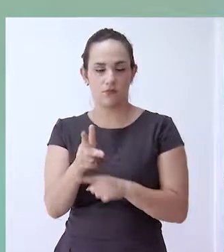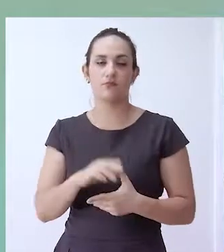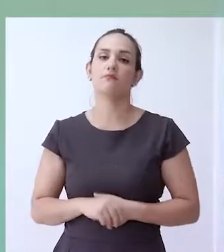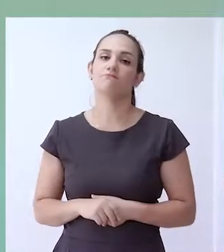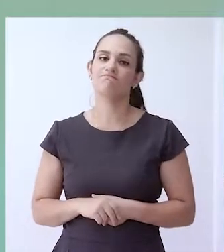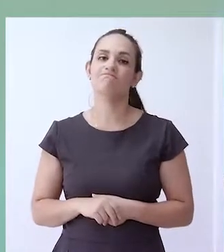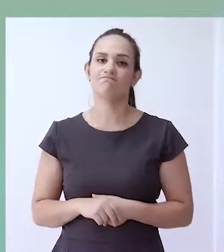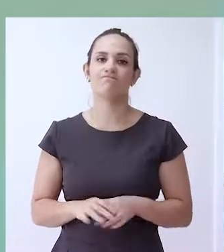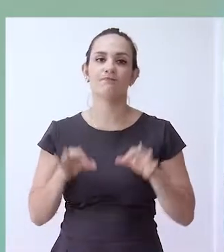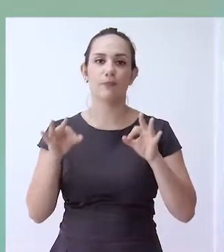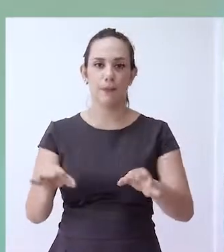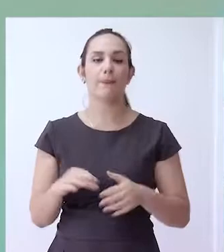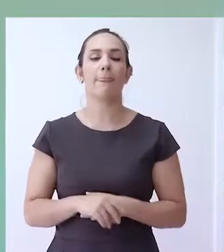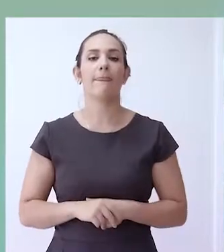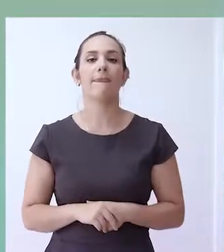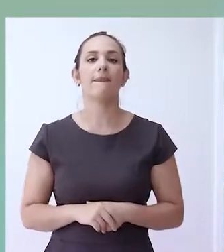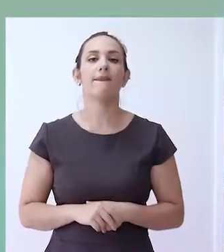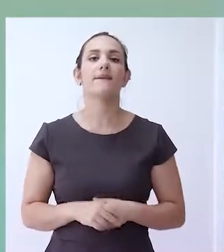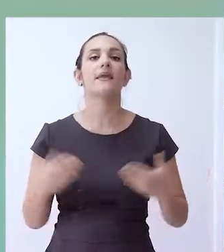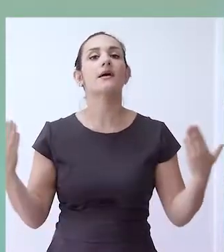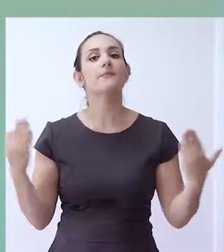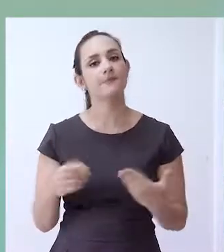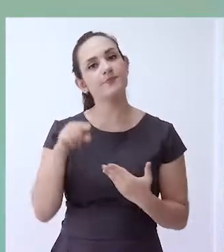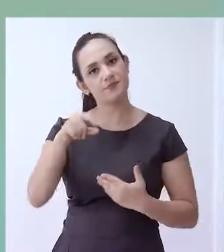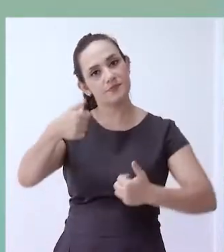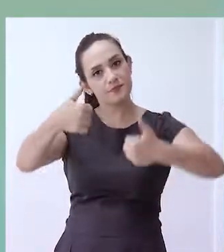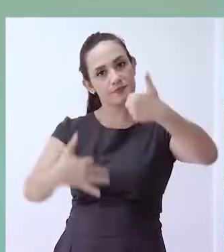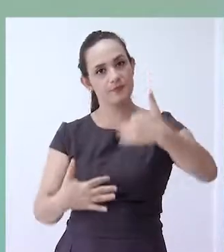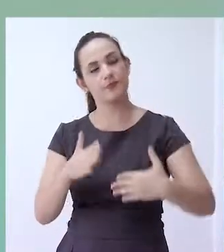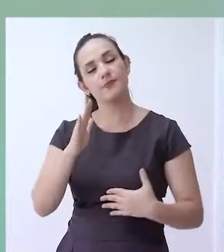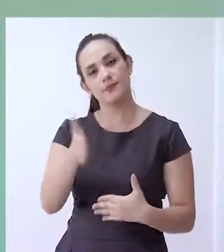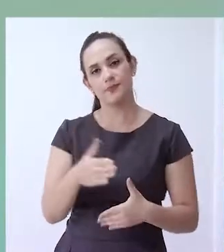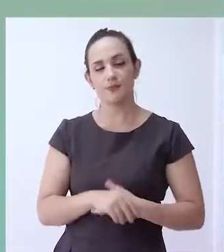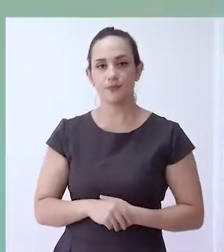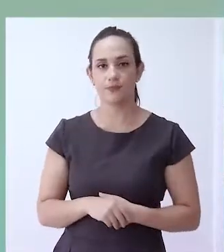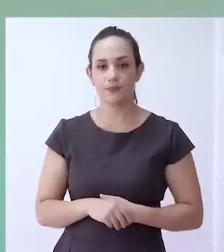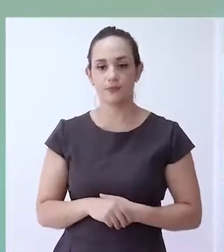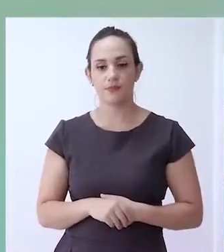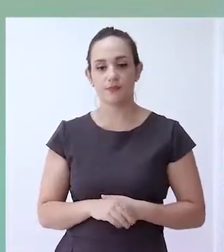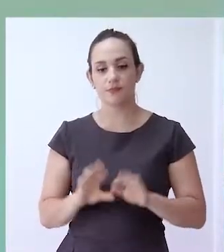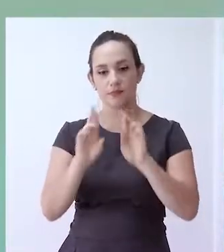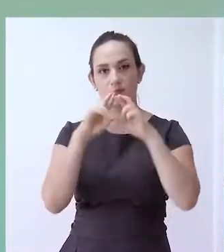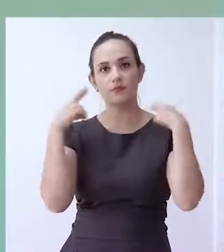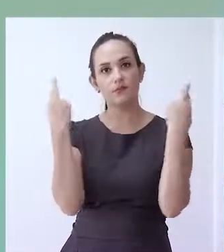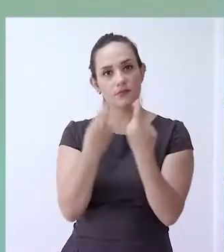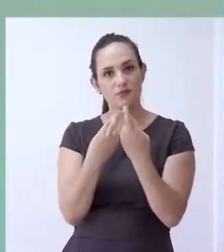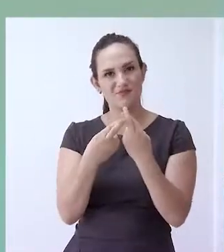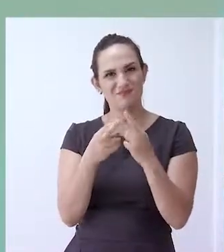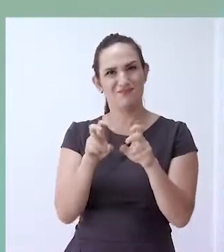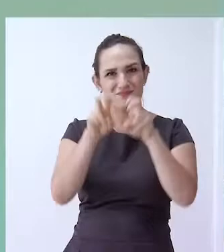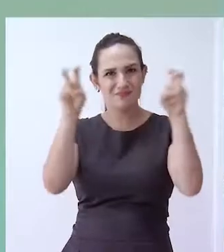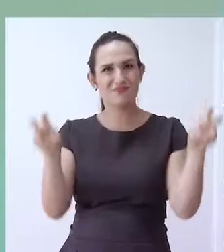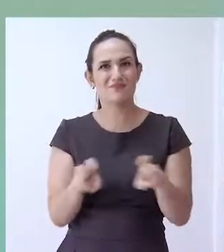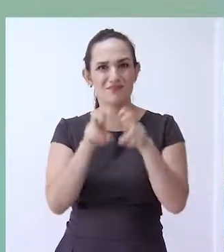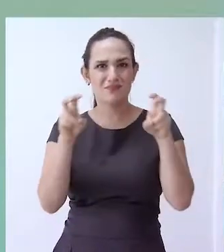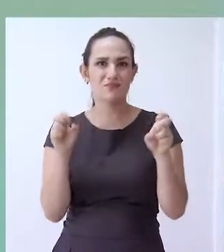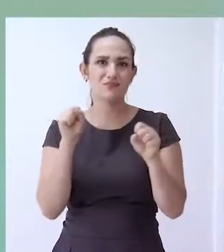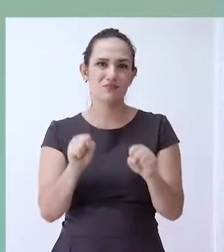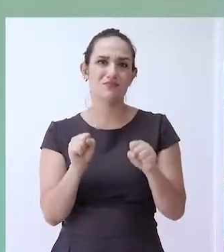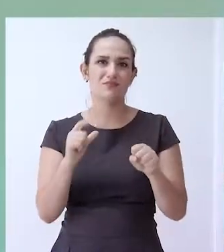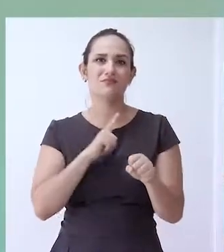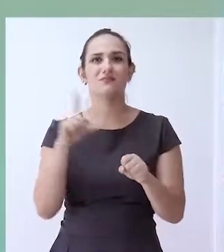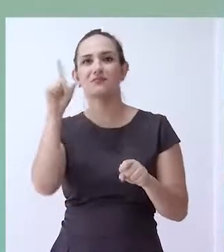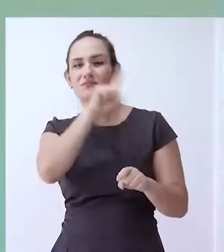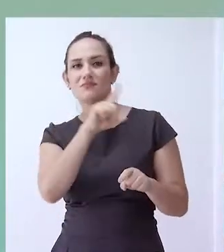vídeo. Entendi. Doutor, como foi explicado, a audiência de custódia virtual, ela